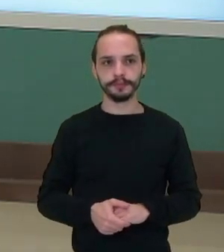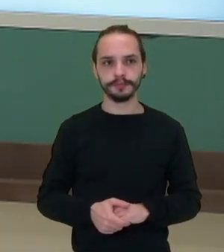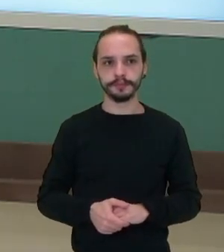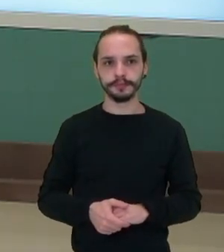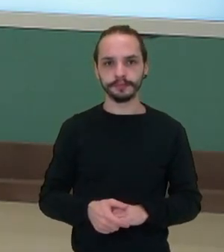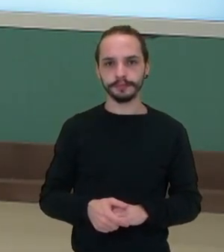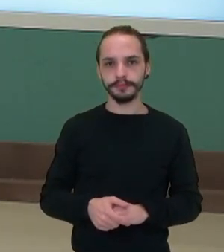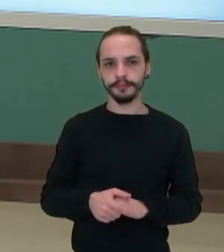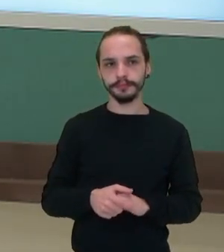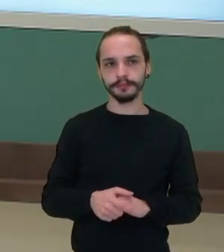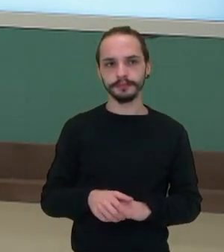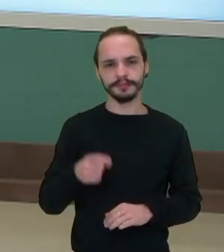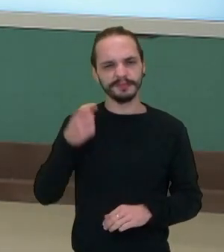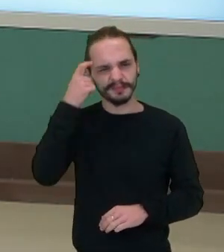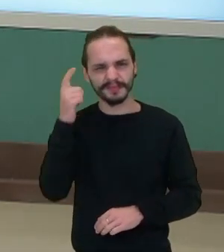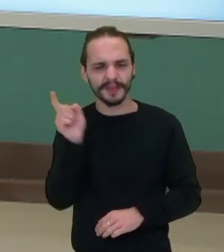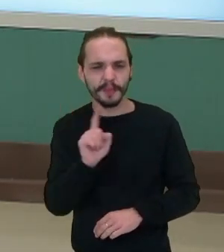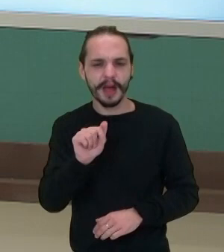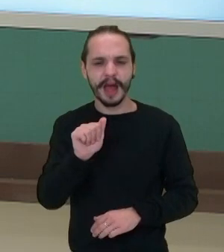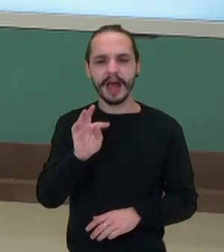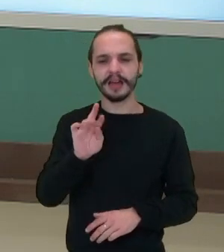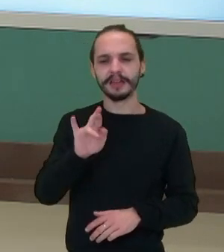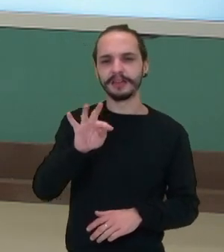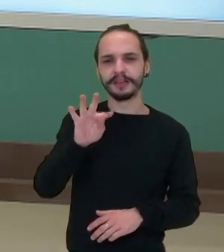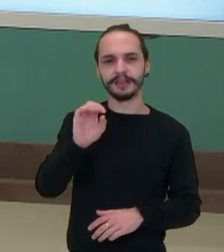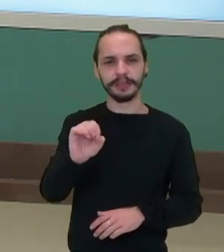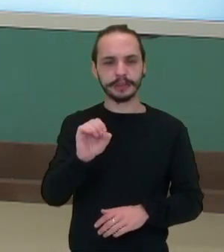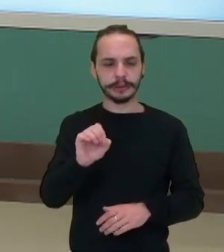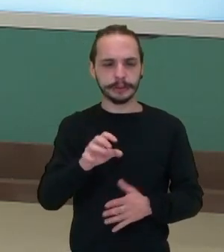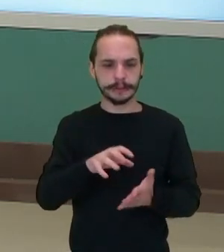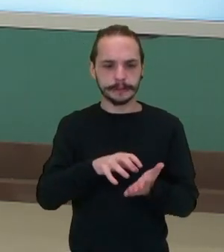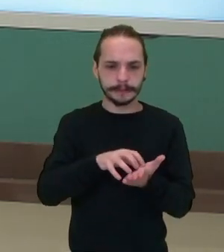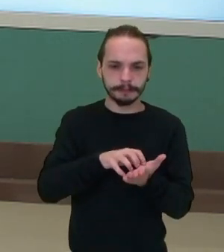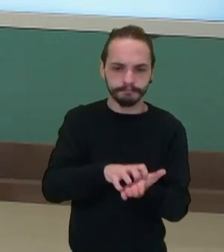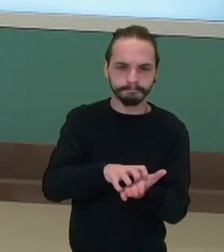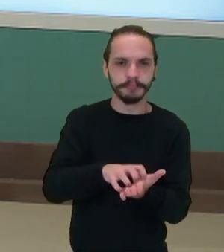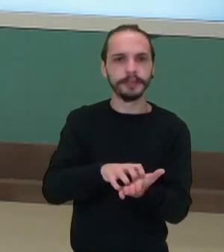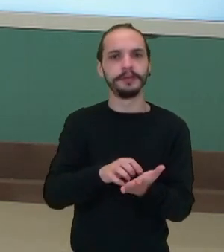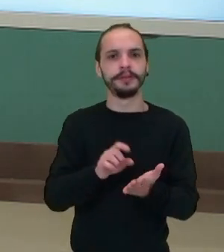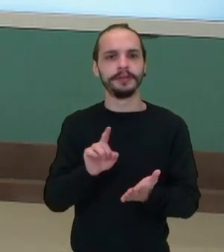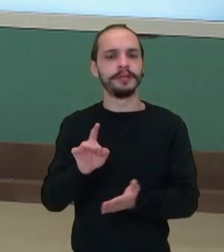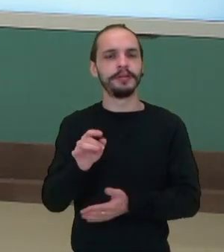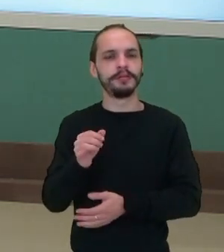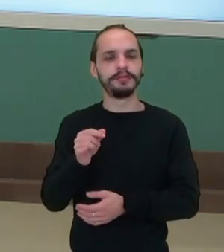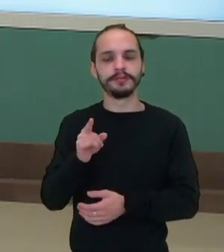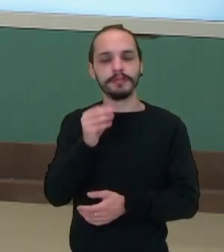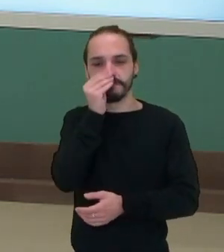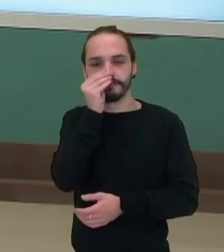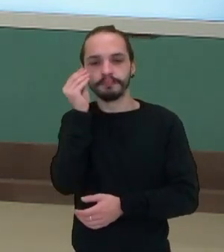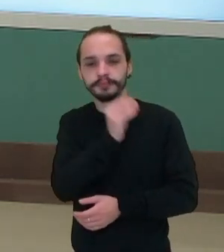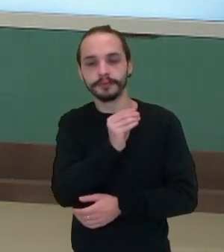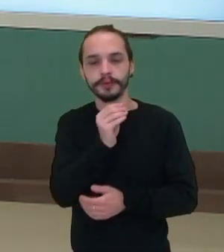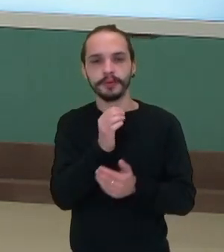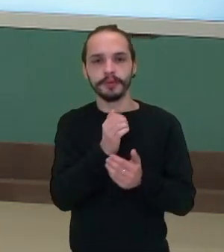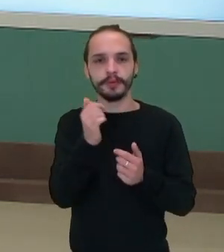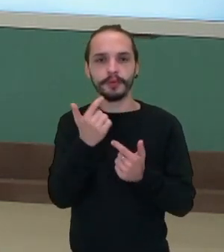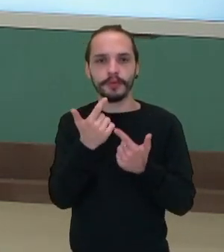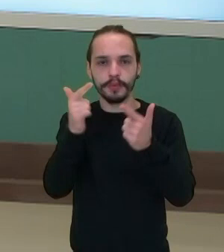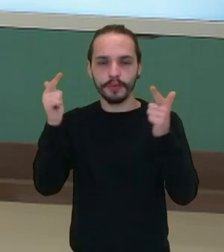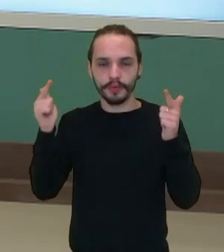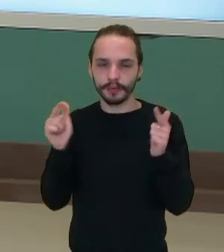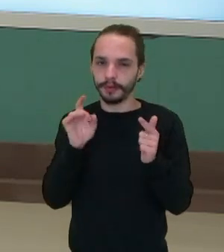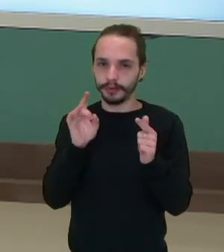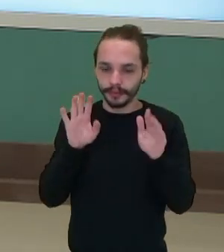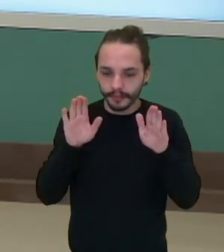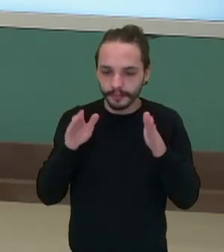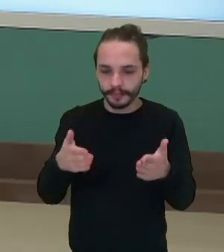atritos do cachorro com o chão e outras cositas mais aqui. Então, desprezar forças que estejam externas a esse exercício,